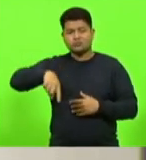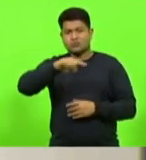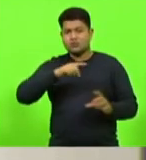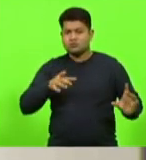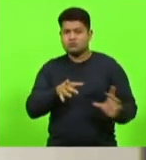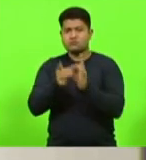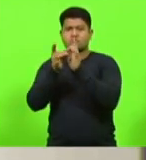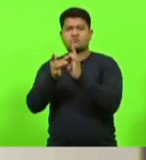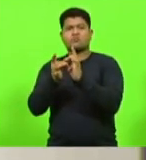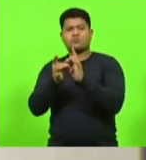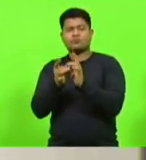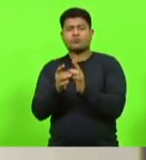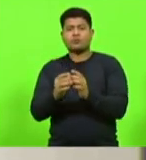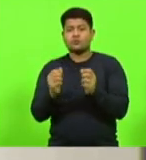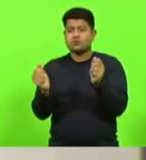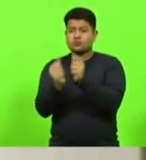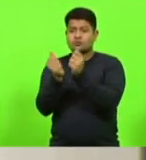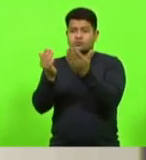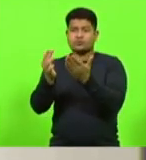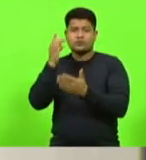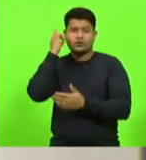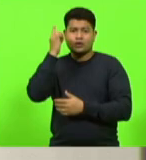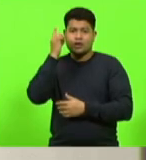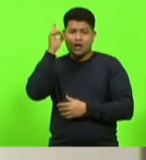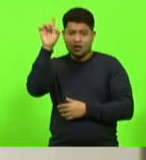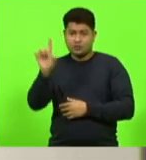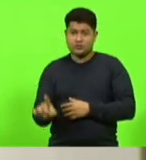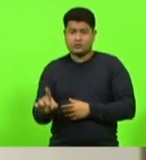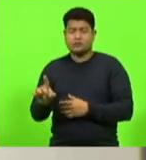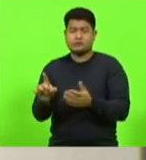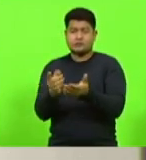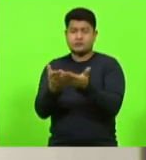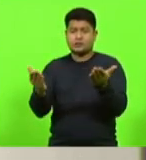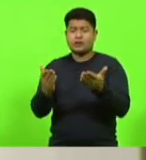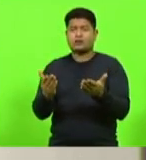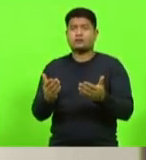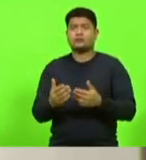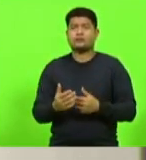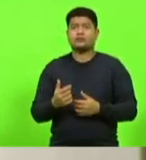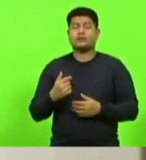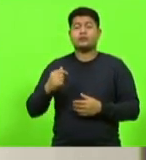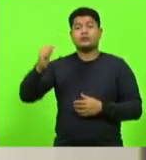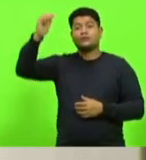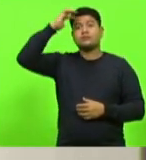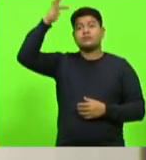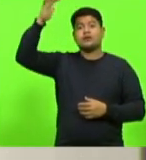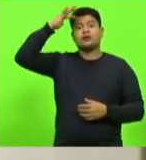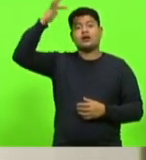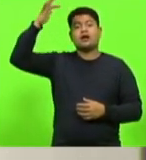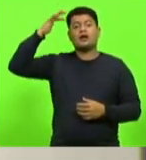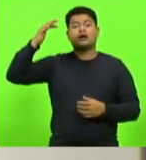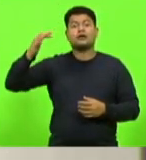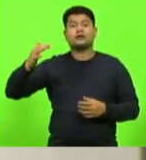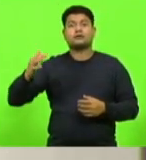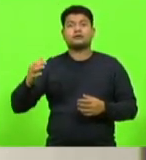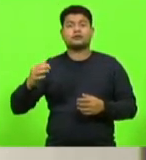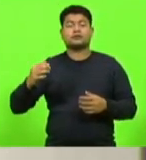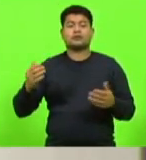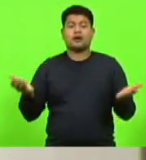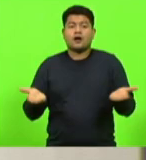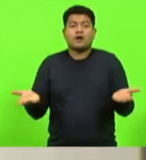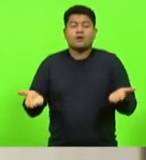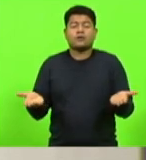essa diretoria, para combater esse grande mal que nós passamos. Quem imaginaria que pudéssemos estar